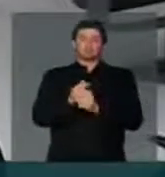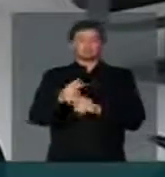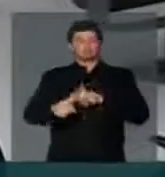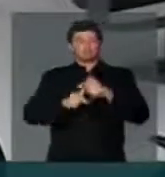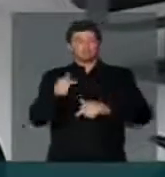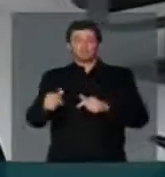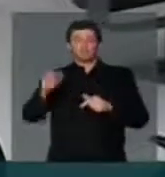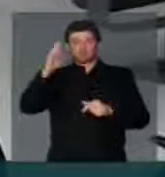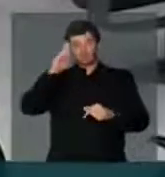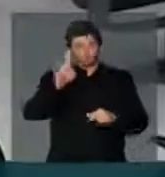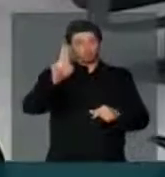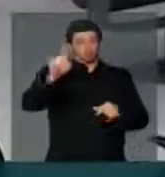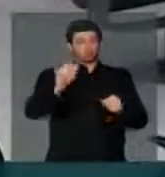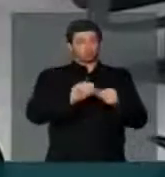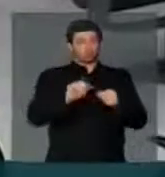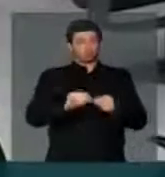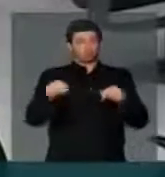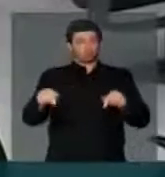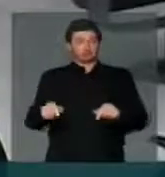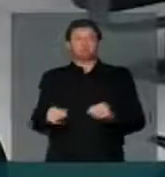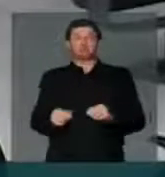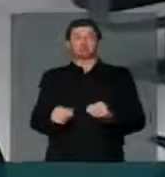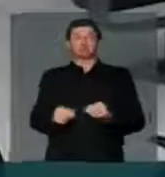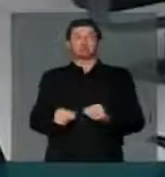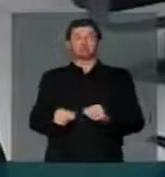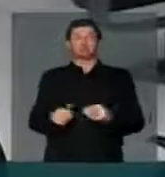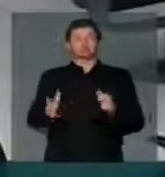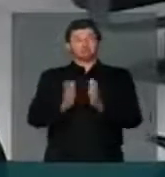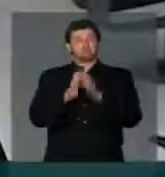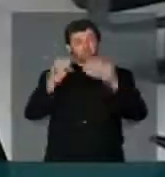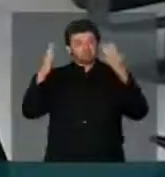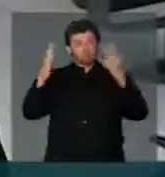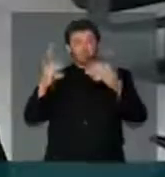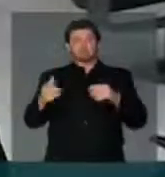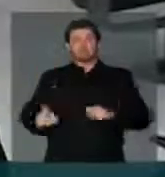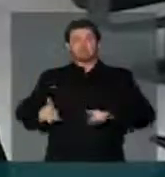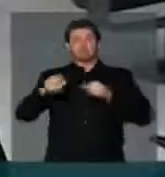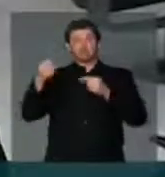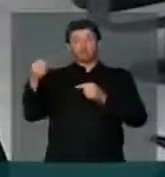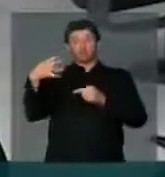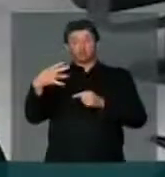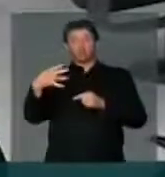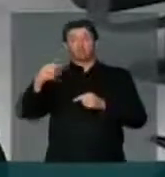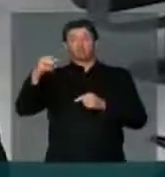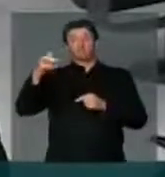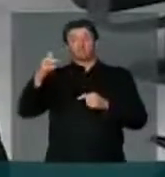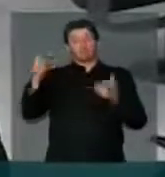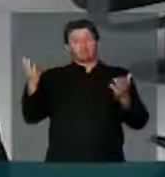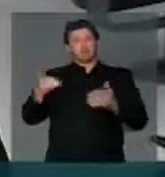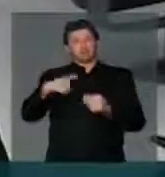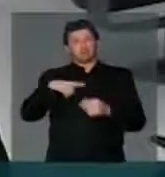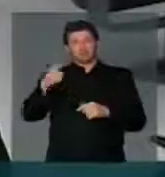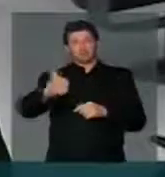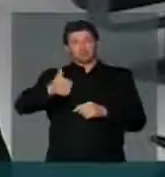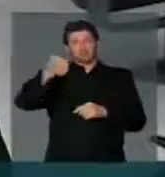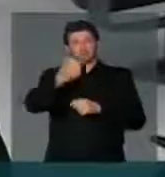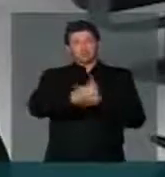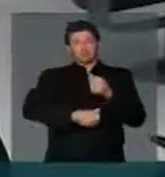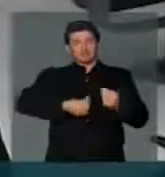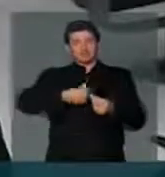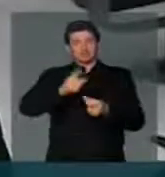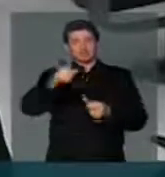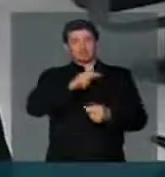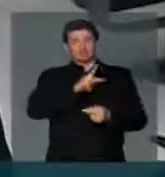ação que Vossa Excelência vem empreendendo. E parabéns pelo novo desafio colocado agora nesse primeiro semestre de